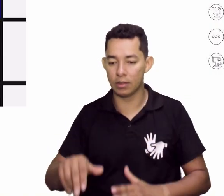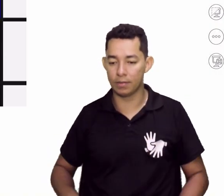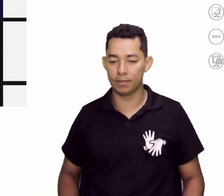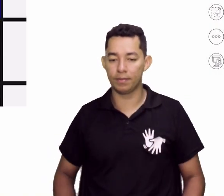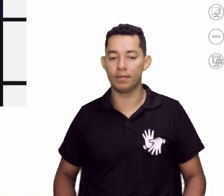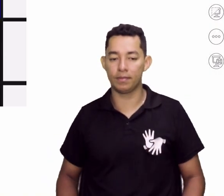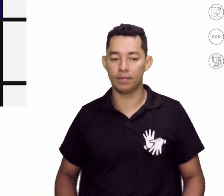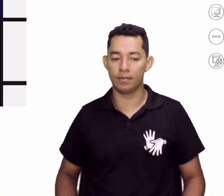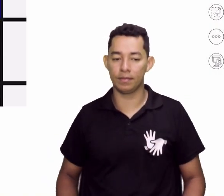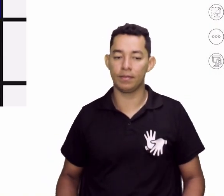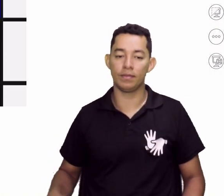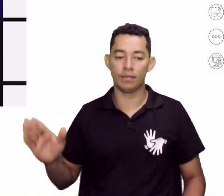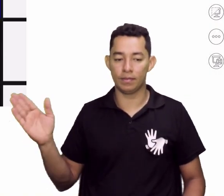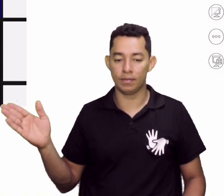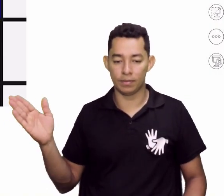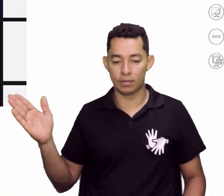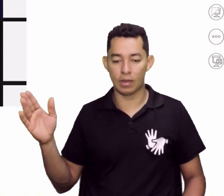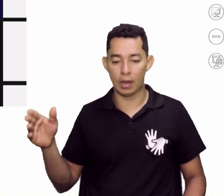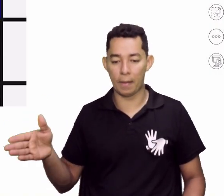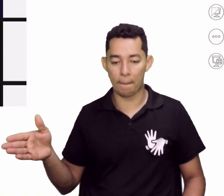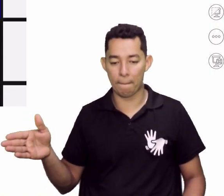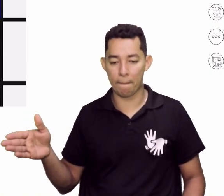do maravilhoso Mondrian.